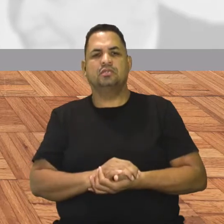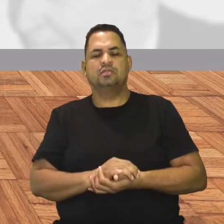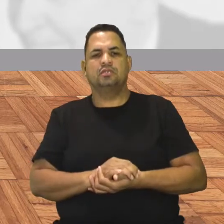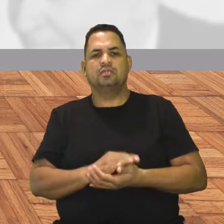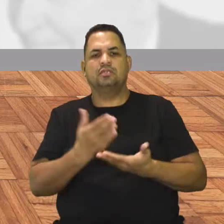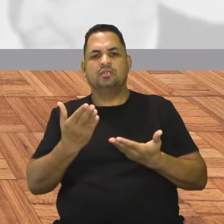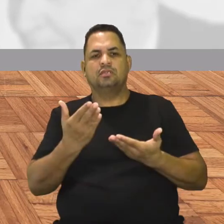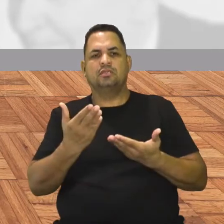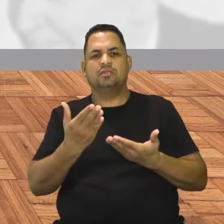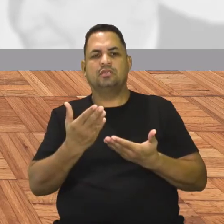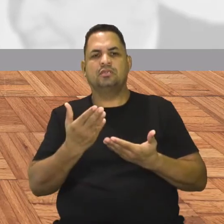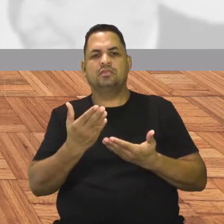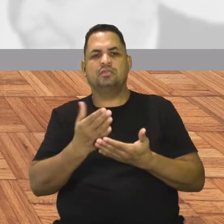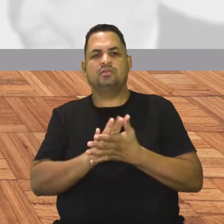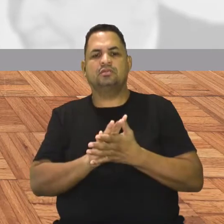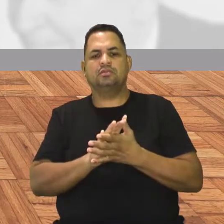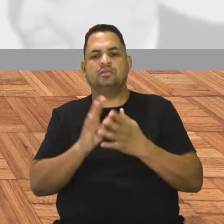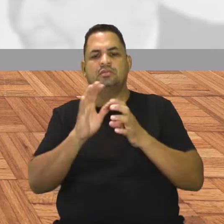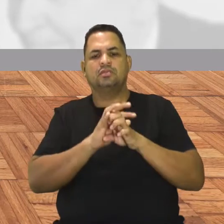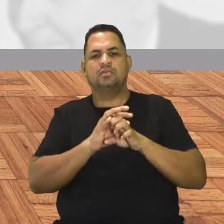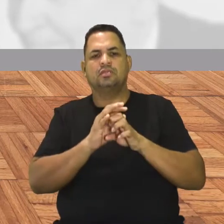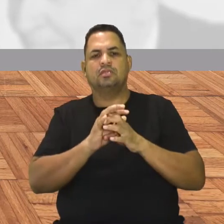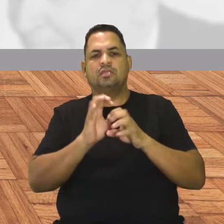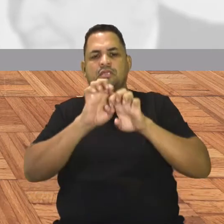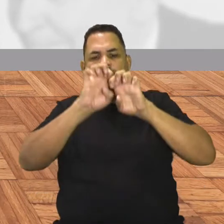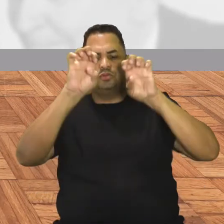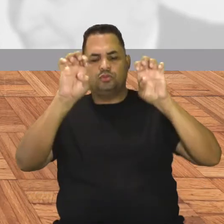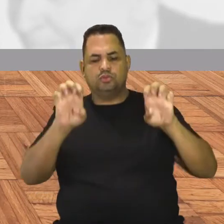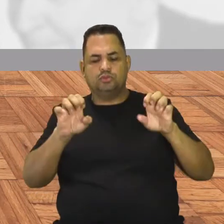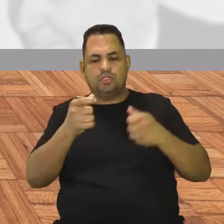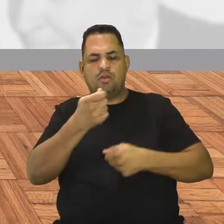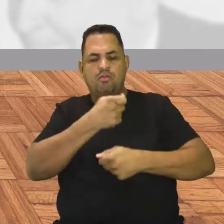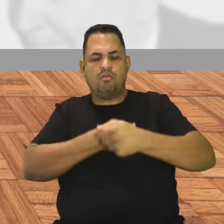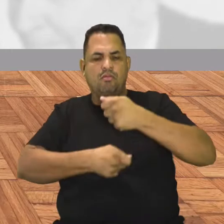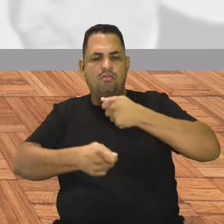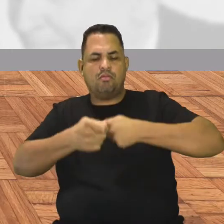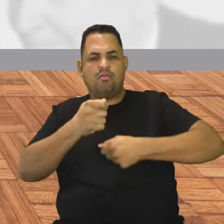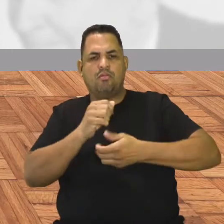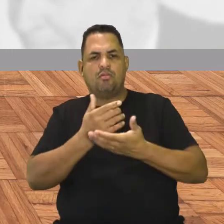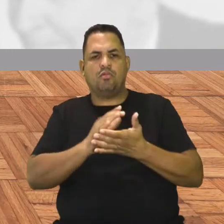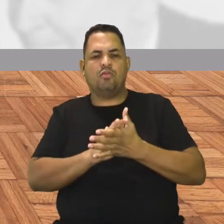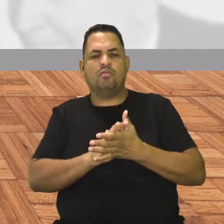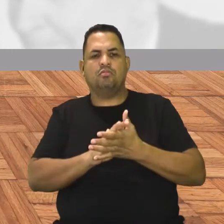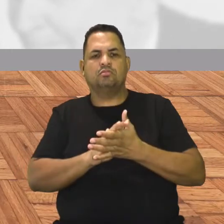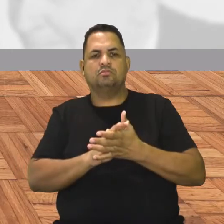E a questão da reestruturação econômica, ela recebeu o nome de